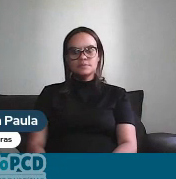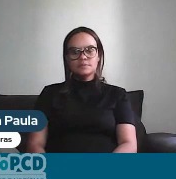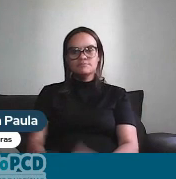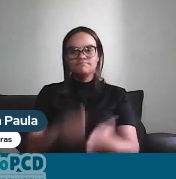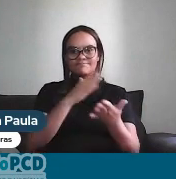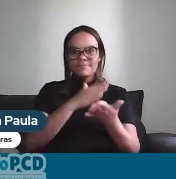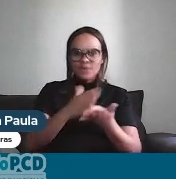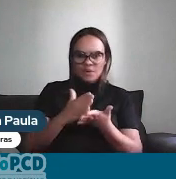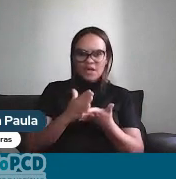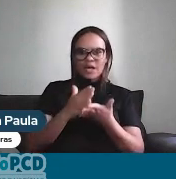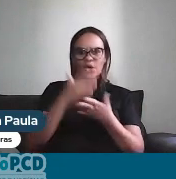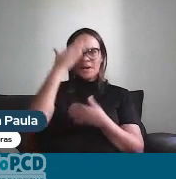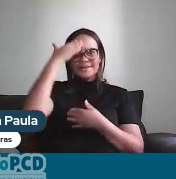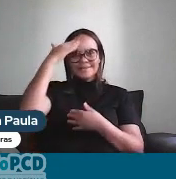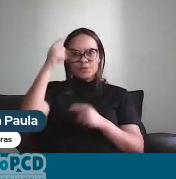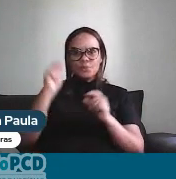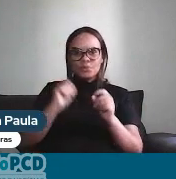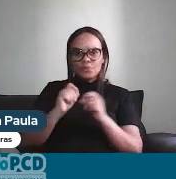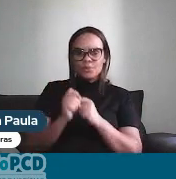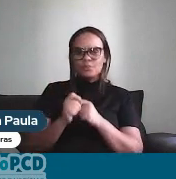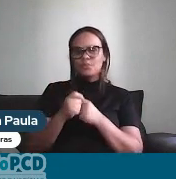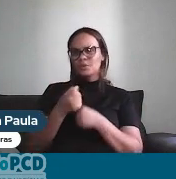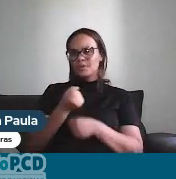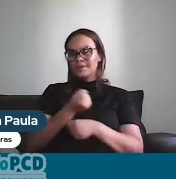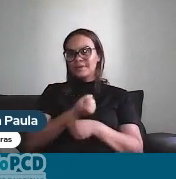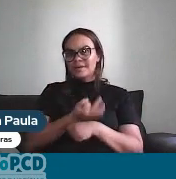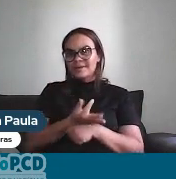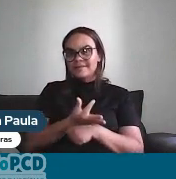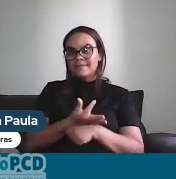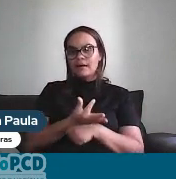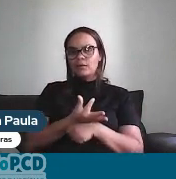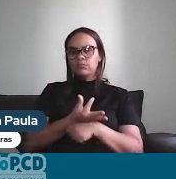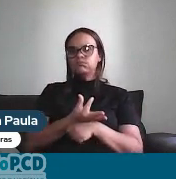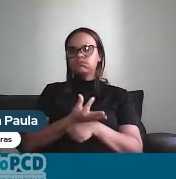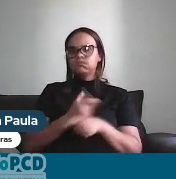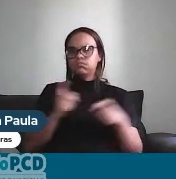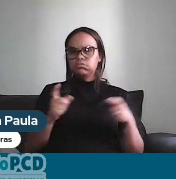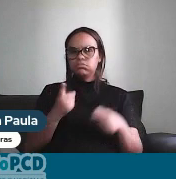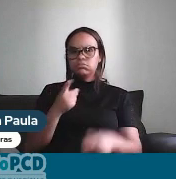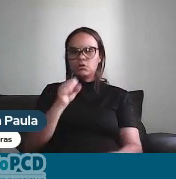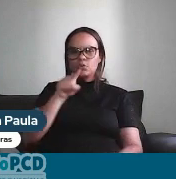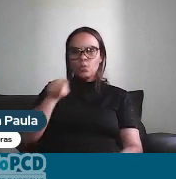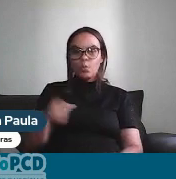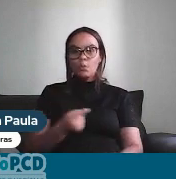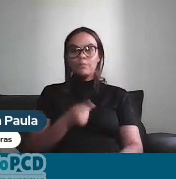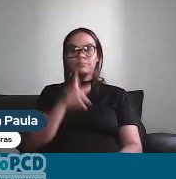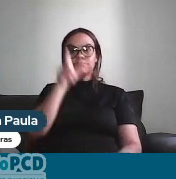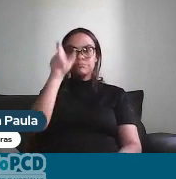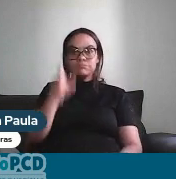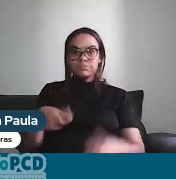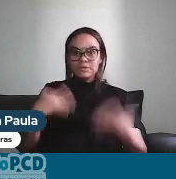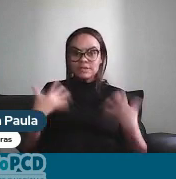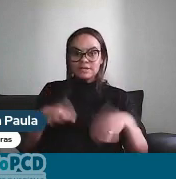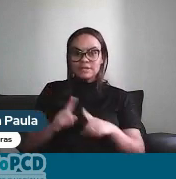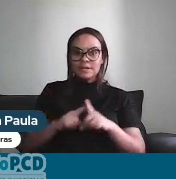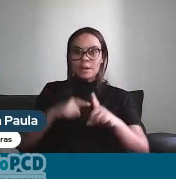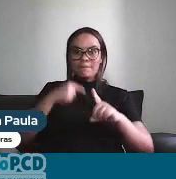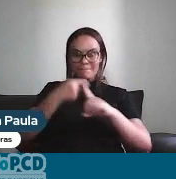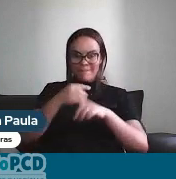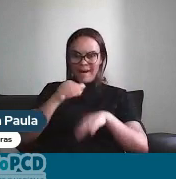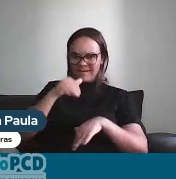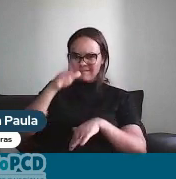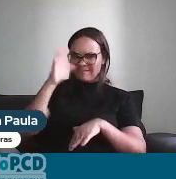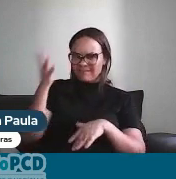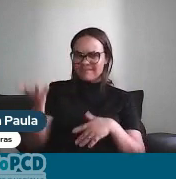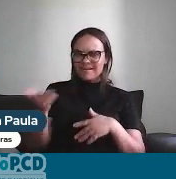a entender que esse número é um número grande, 18 milhões de pessoas, né? Mais de 18 milhões